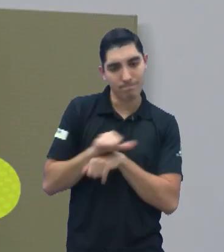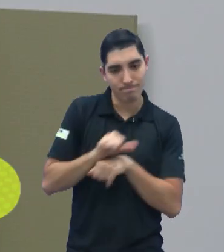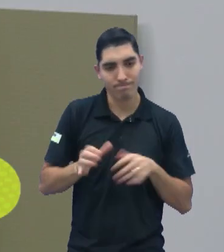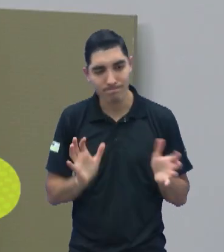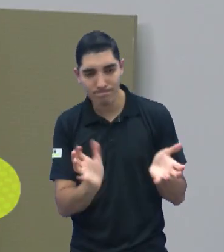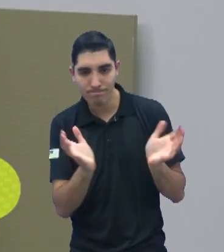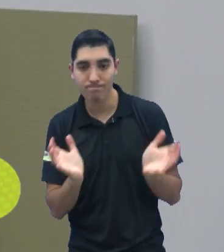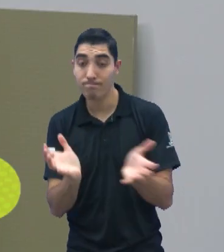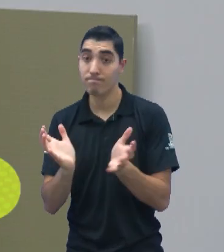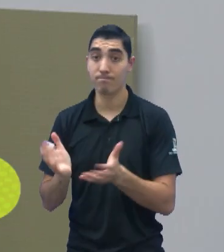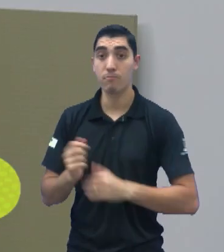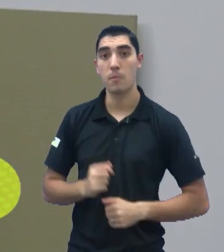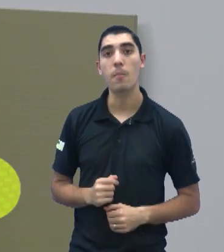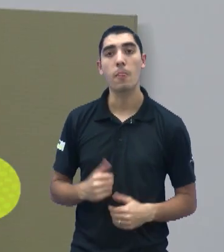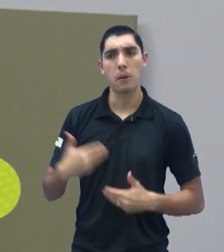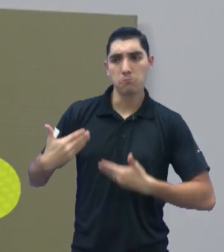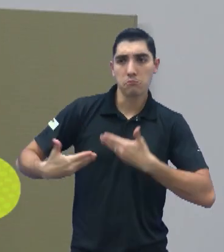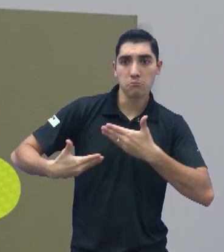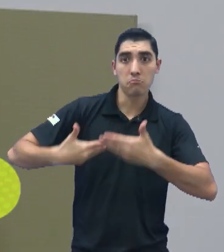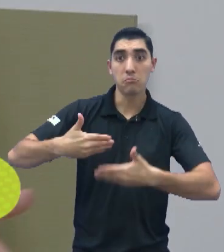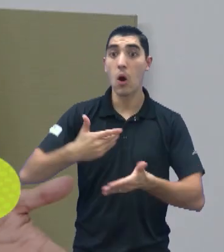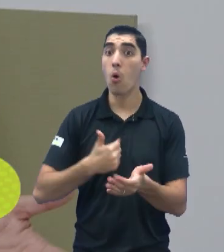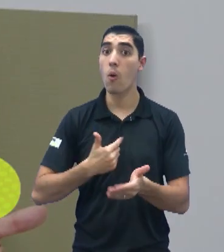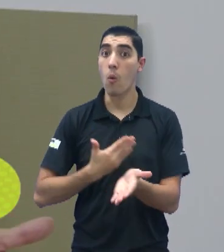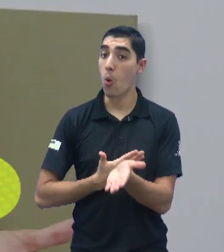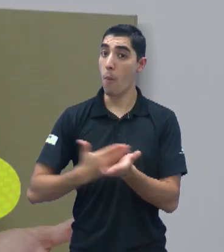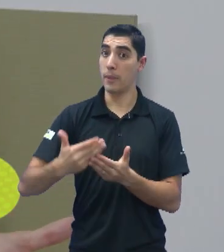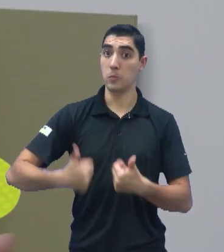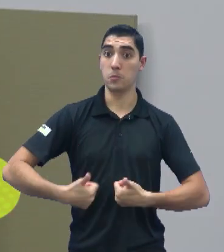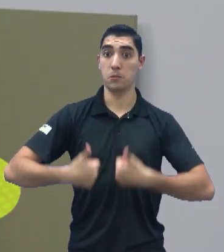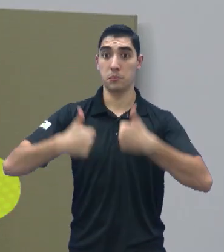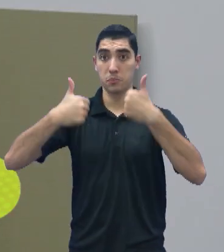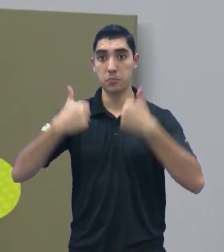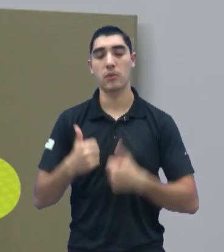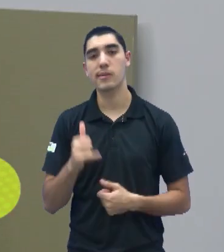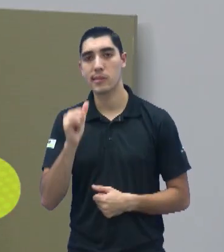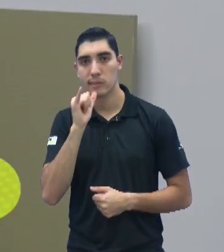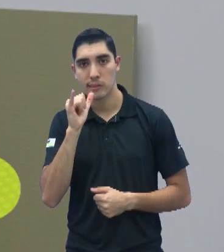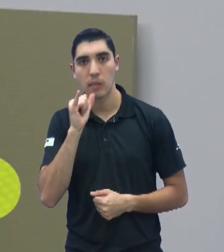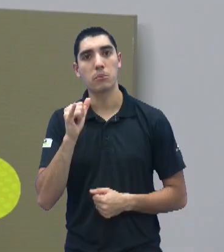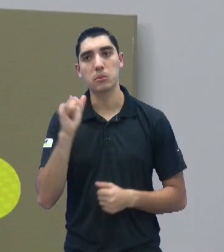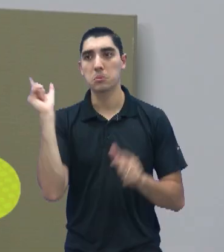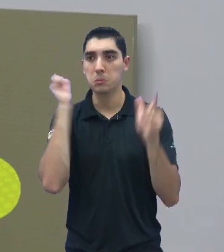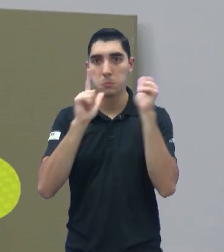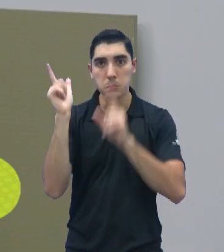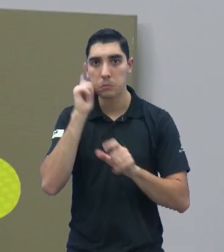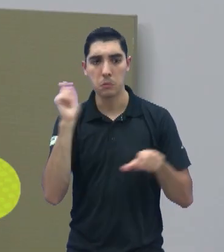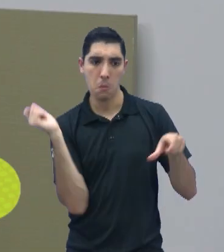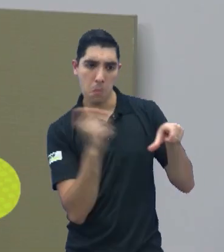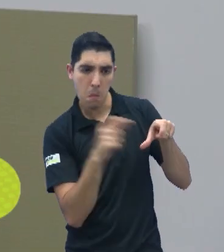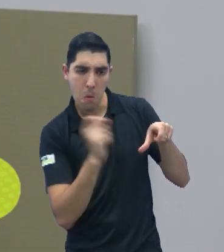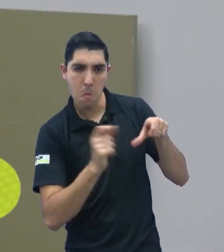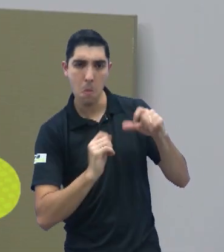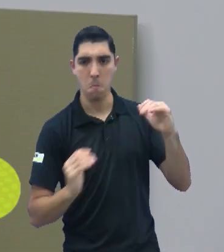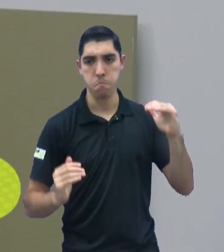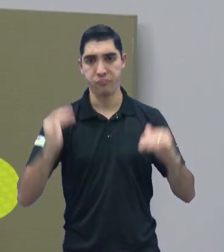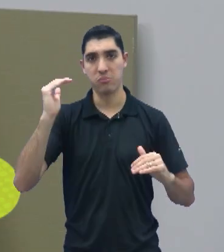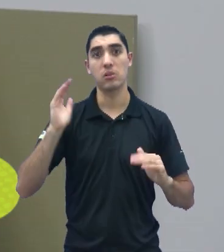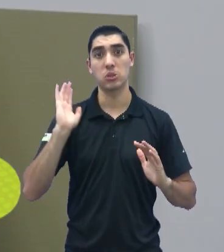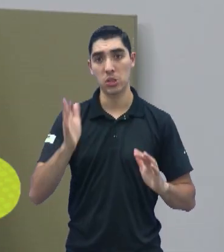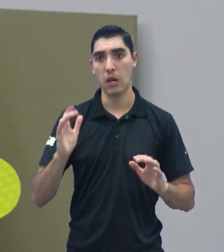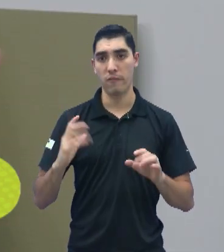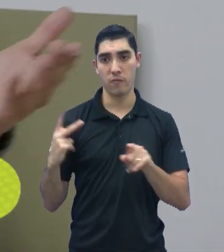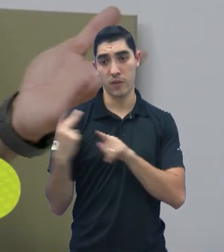E aí, no decorrer do campeonato, a gente foi crescendo, cara. E prova disso, a gente teve, né, resultados expressivos, goleadas, ganhamos de 5,